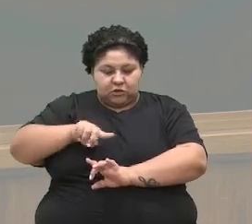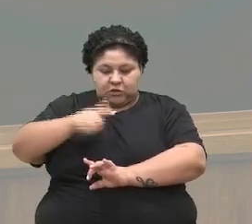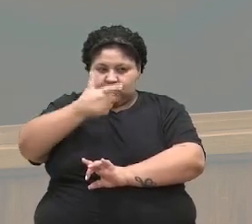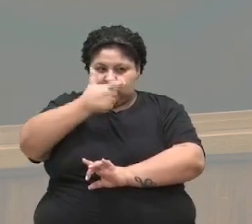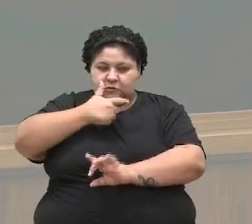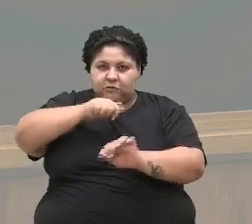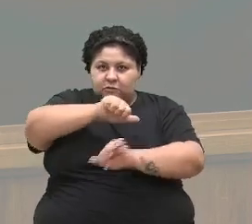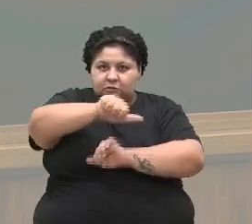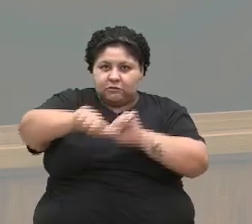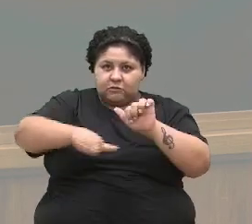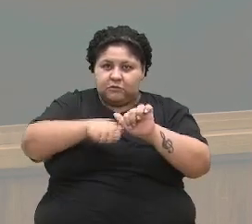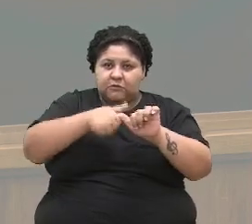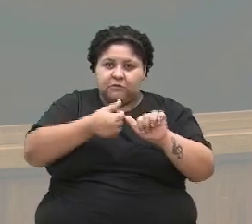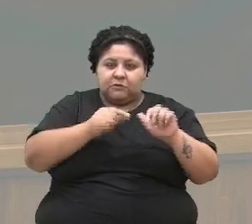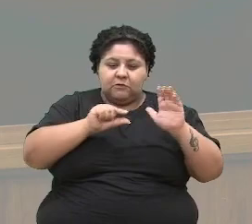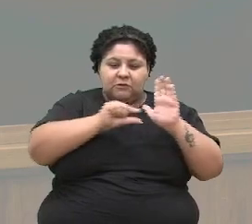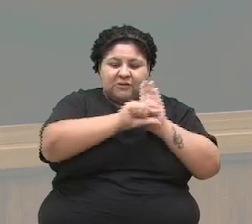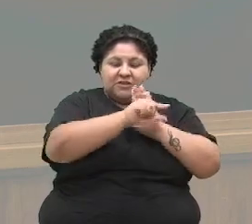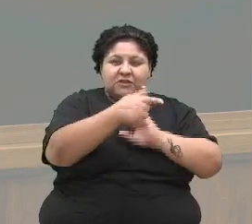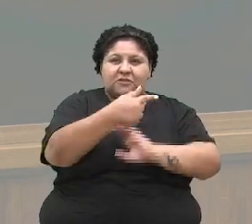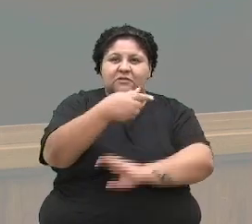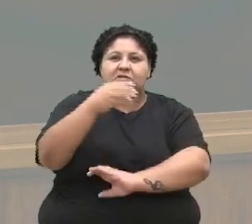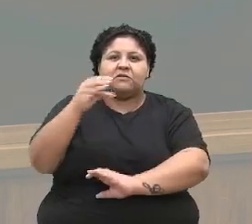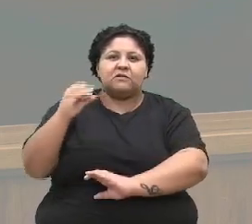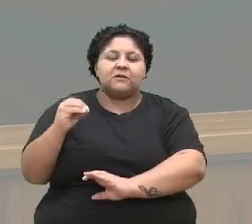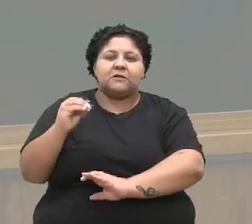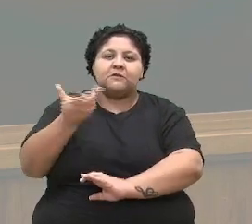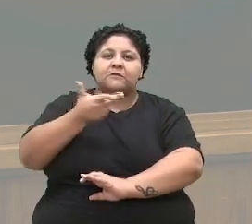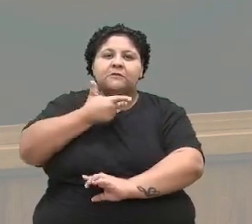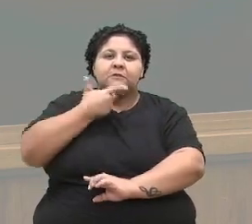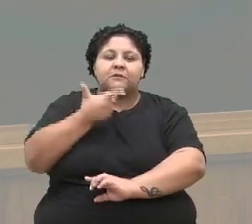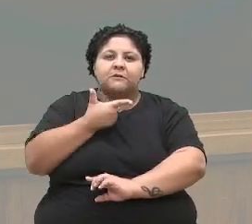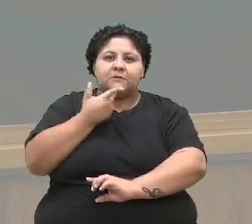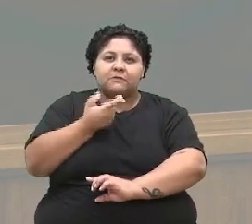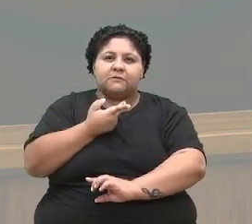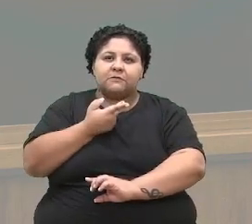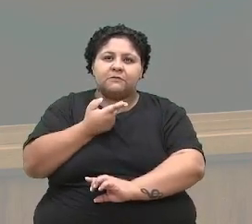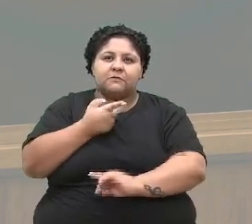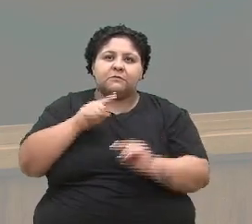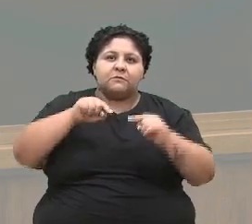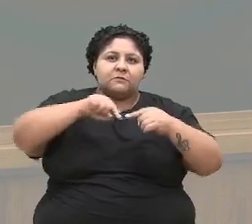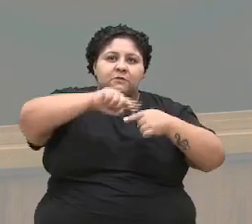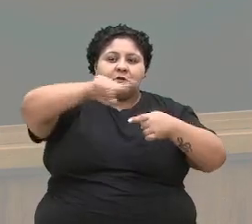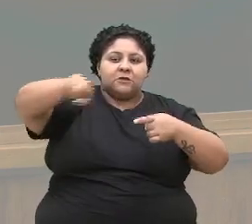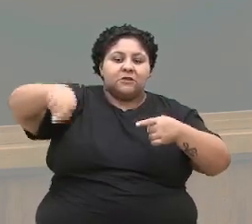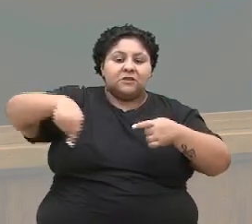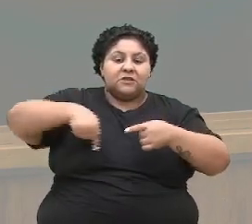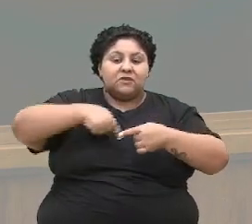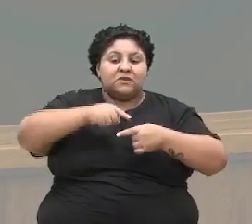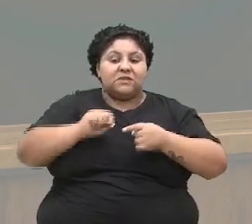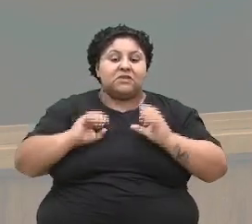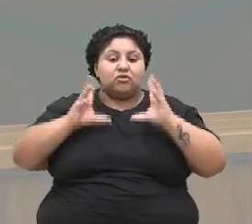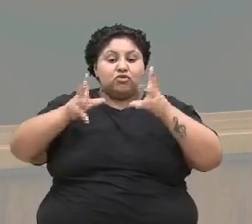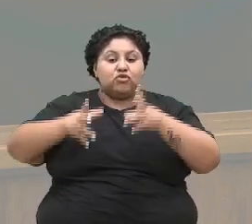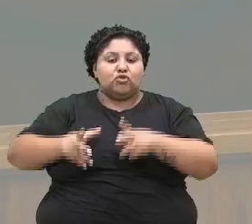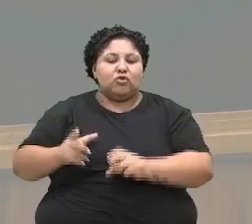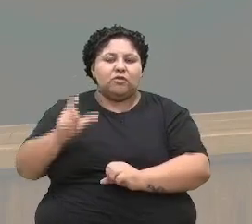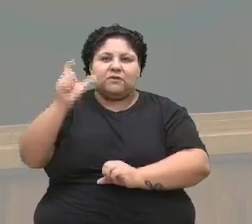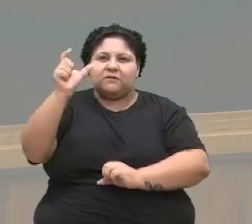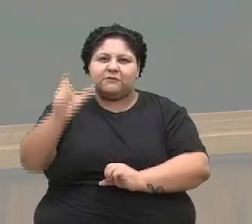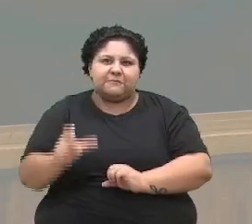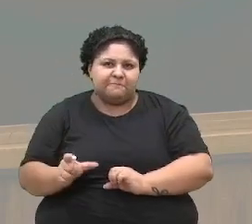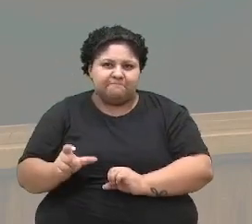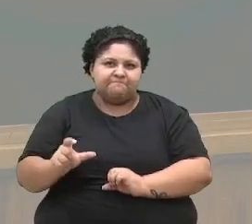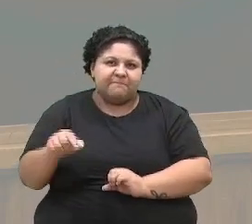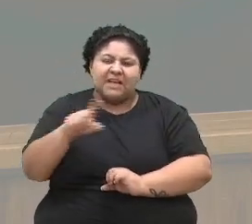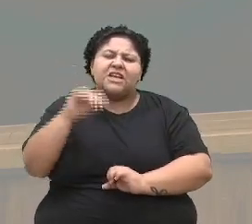mudança no artigo 70, que é aquele que fala das circulações de uso coletivo. É